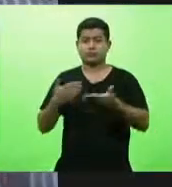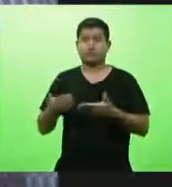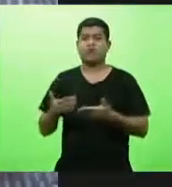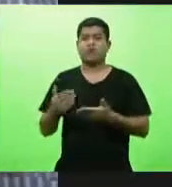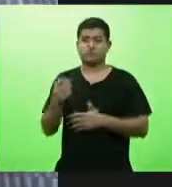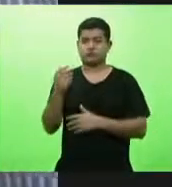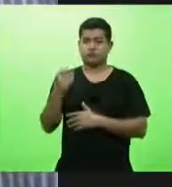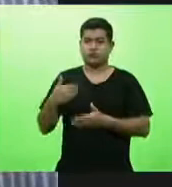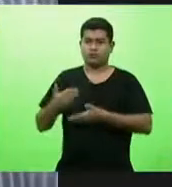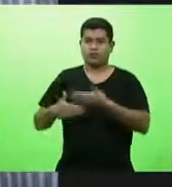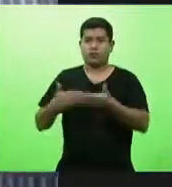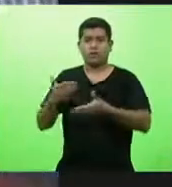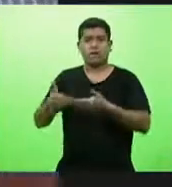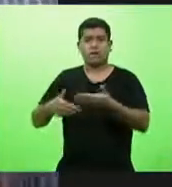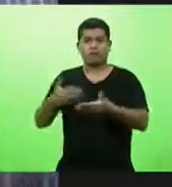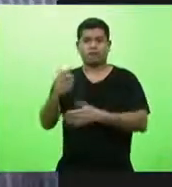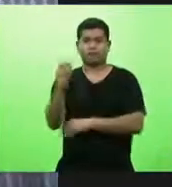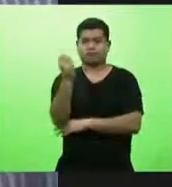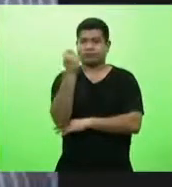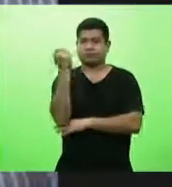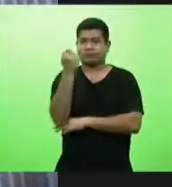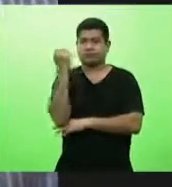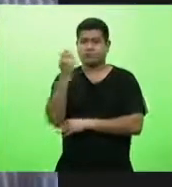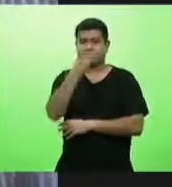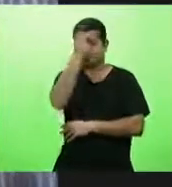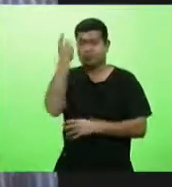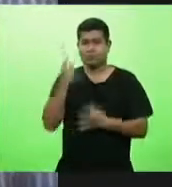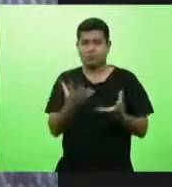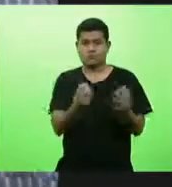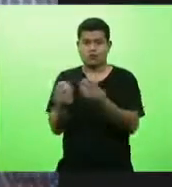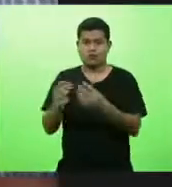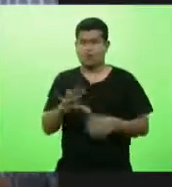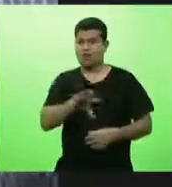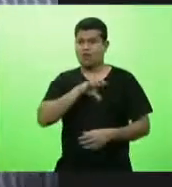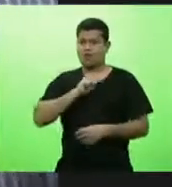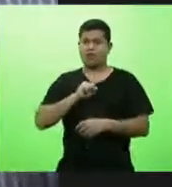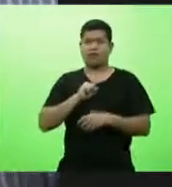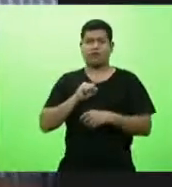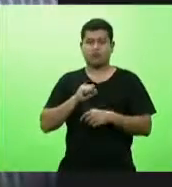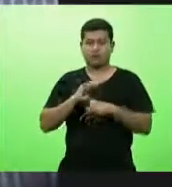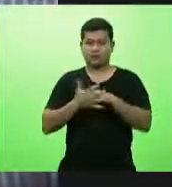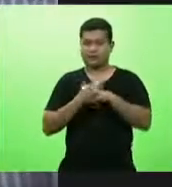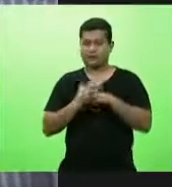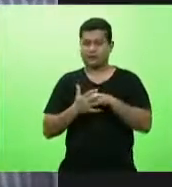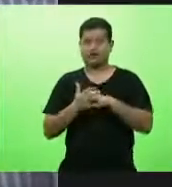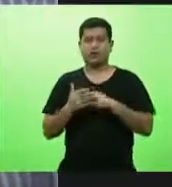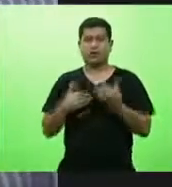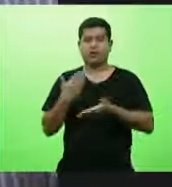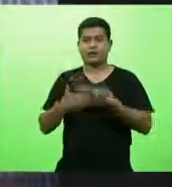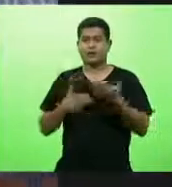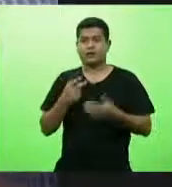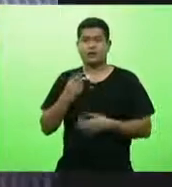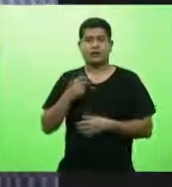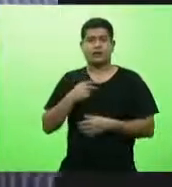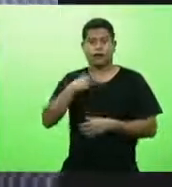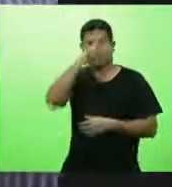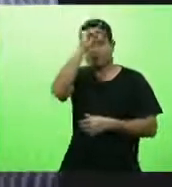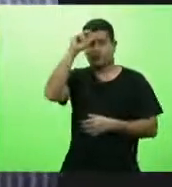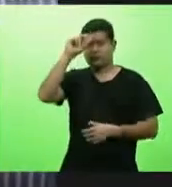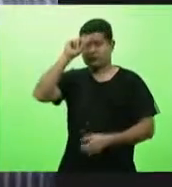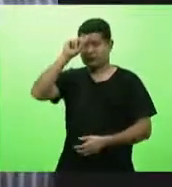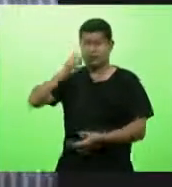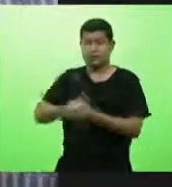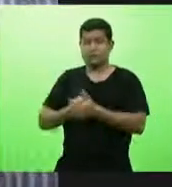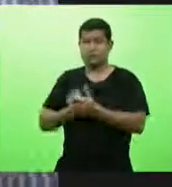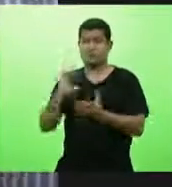cada vez mais o número de pessoas contaminadas. Aí fechou, aí diminuíram